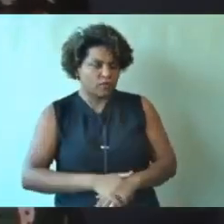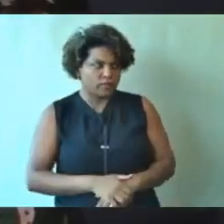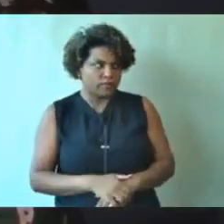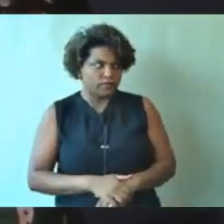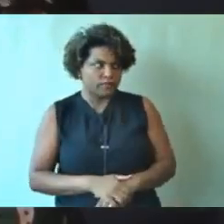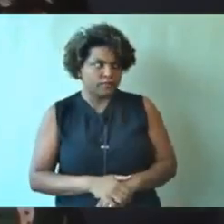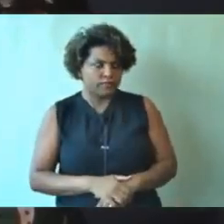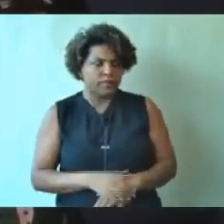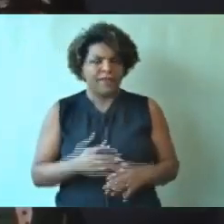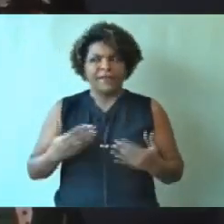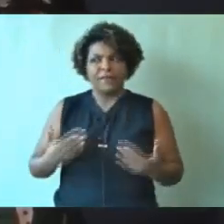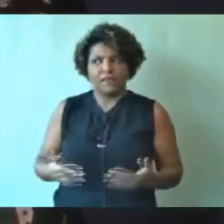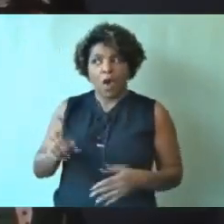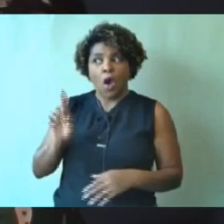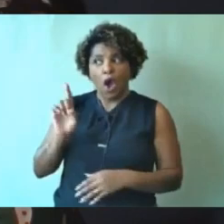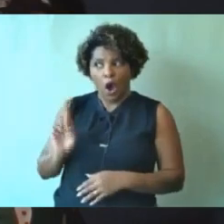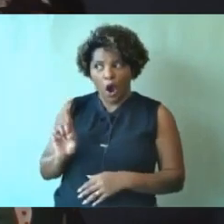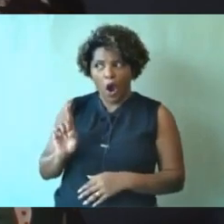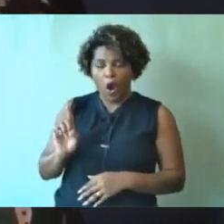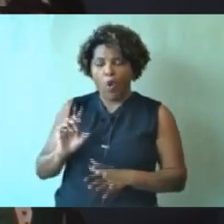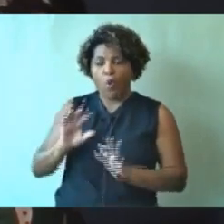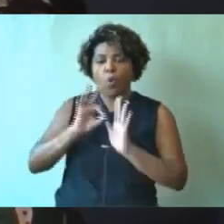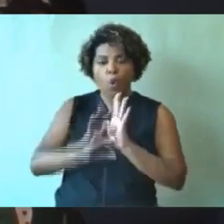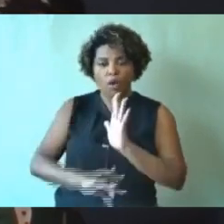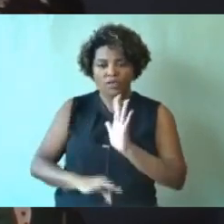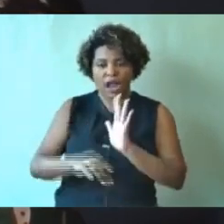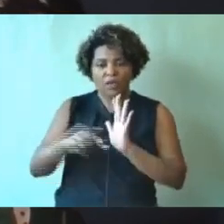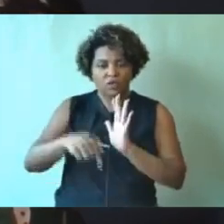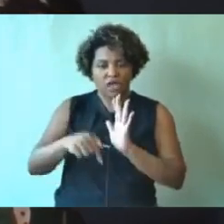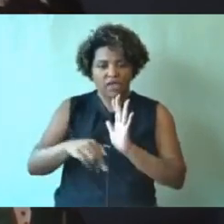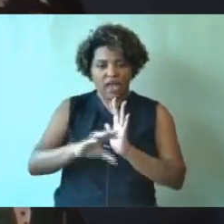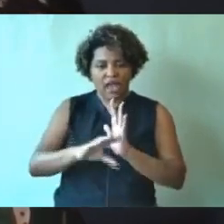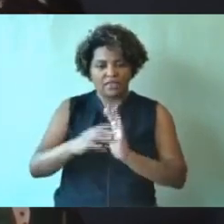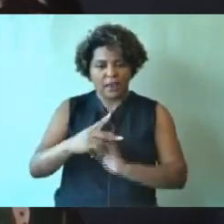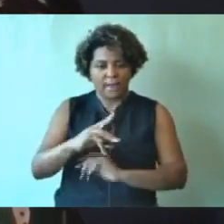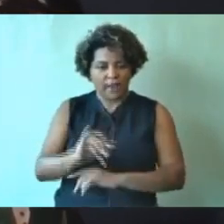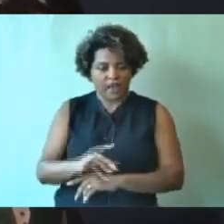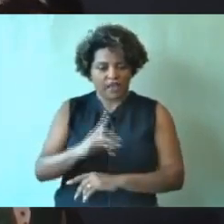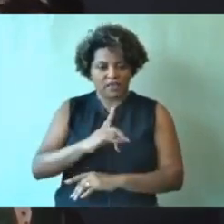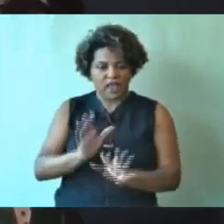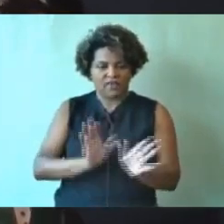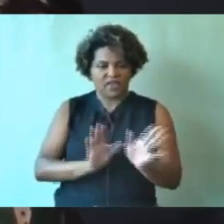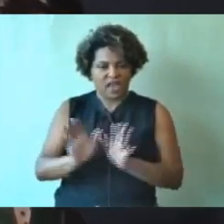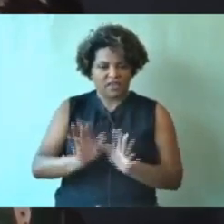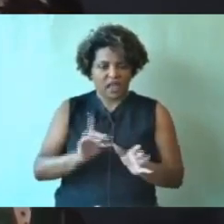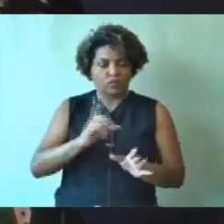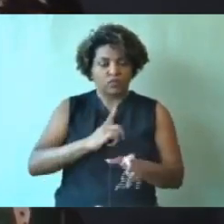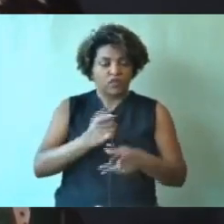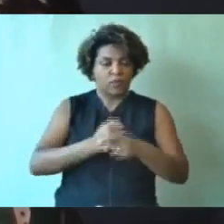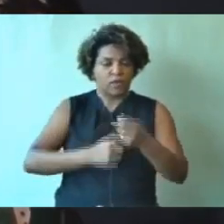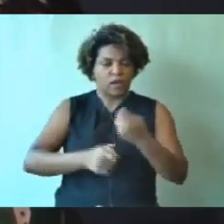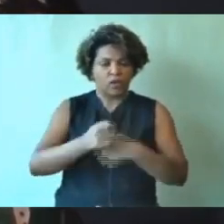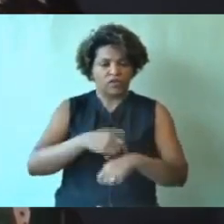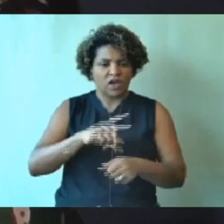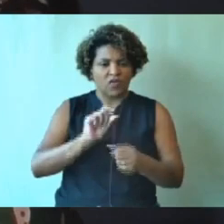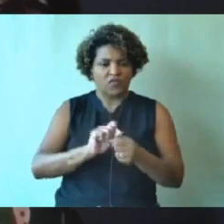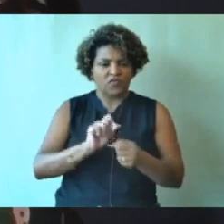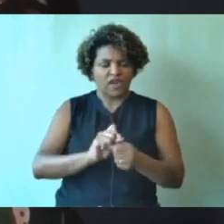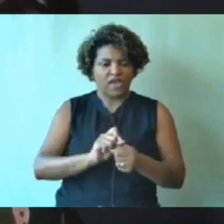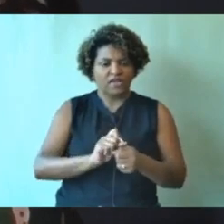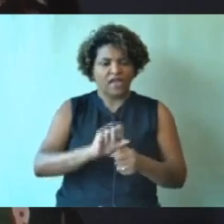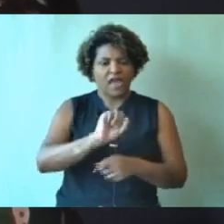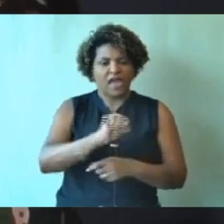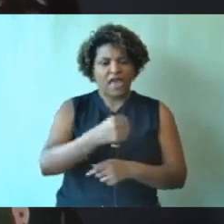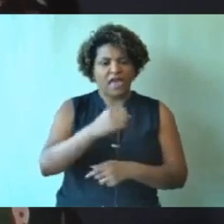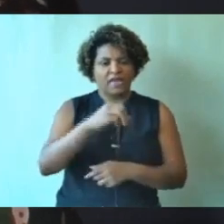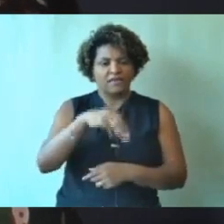No contrato que a nossa CPI teve acesso, a negociação foi feita entre a SM, Saritur e a BBC, e a